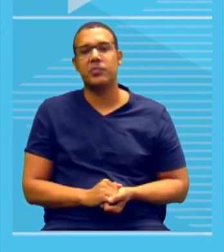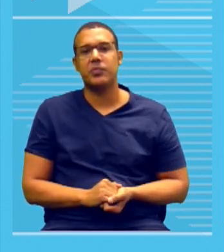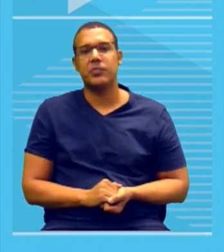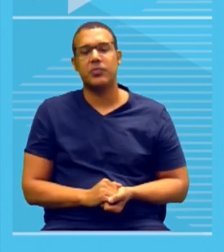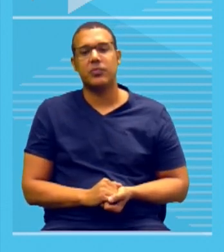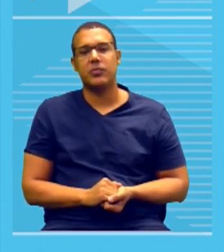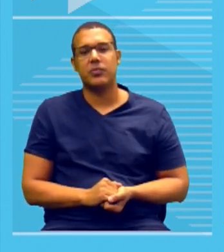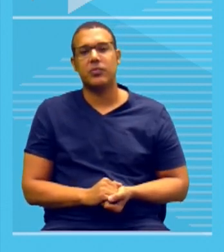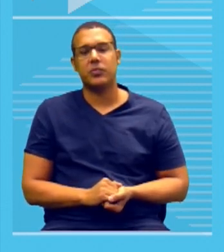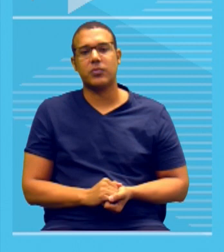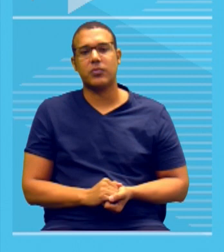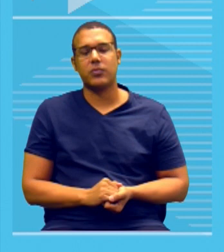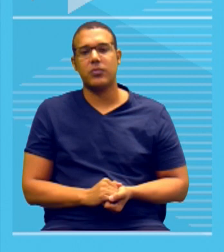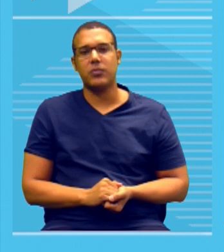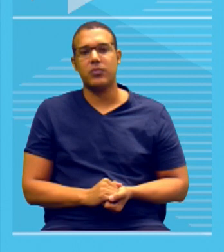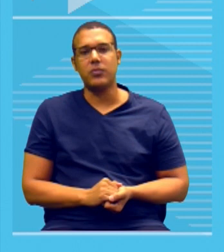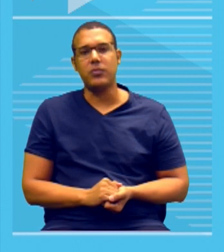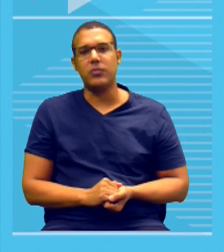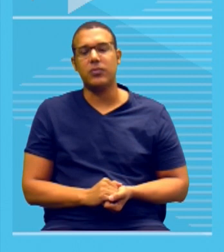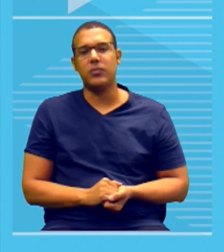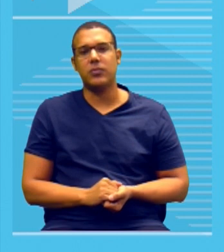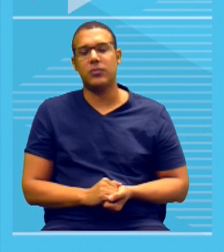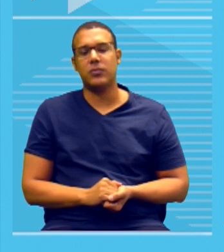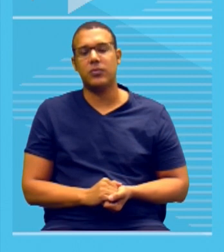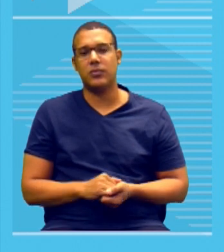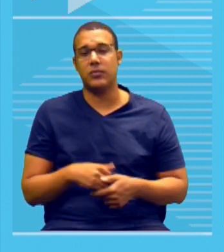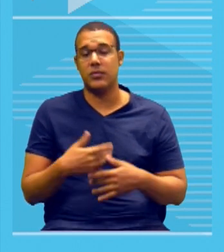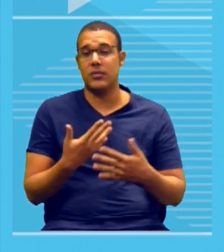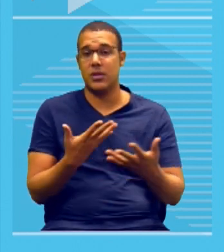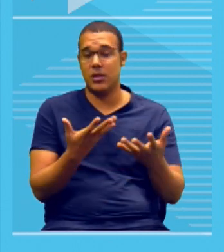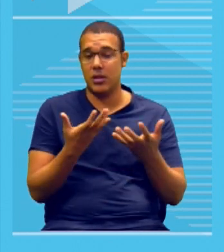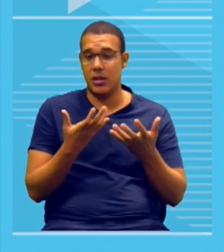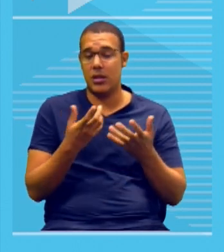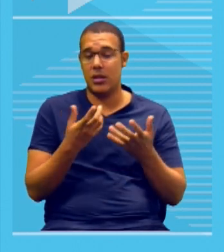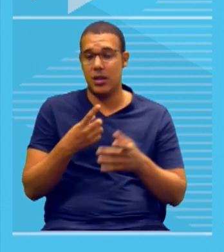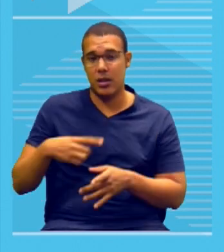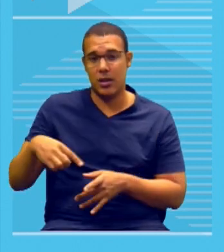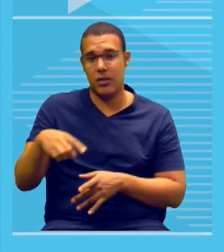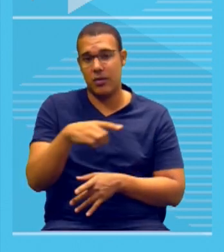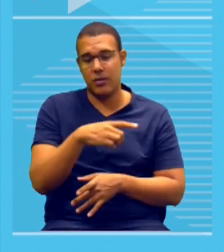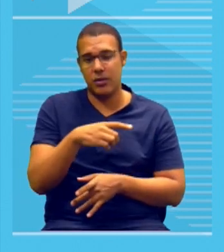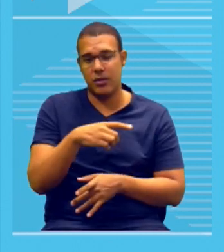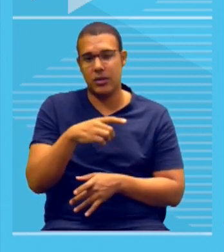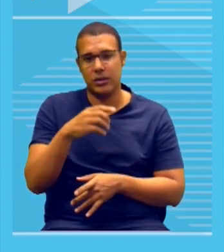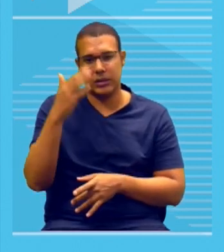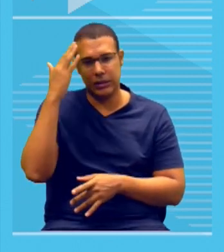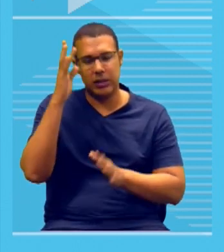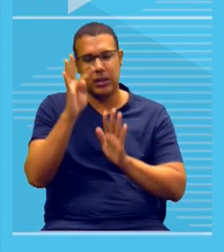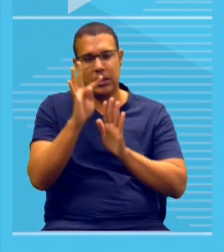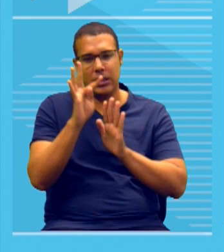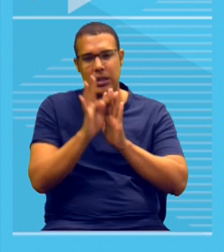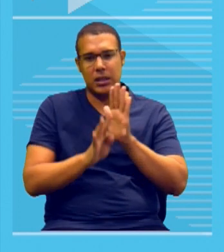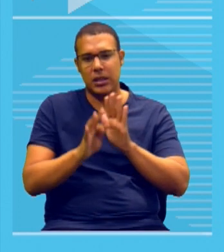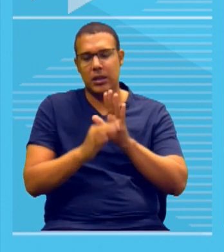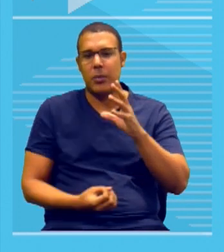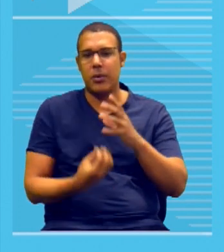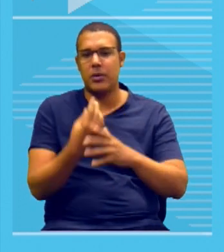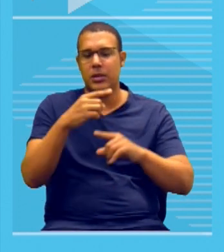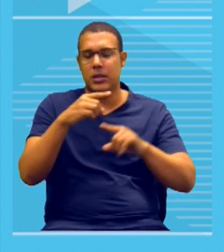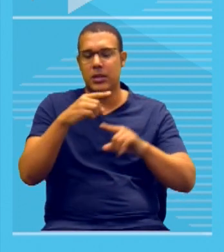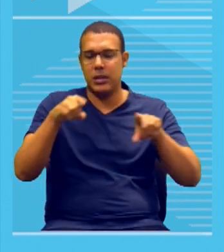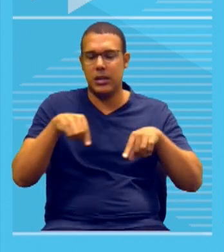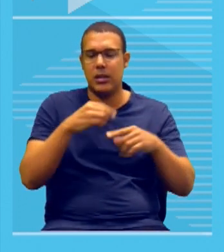nós queremos que ele possa aprimorar textos produzidos em